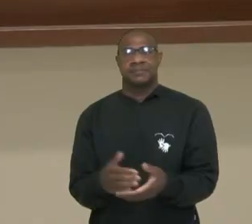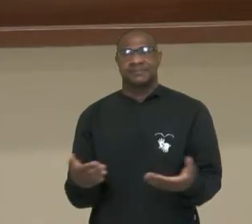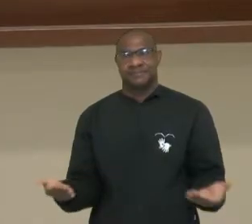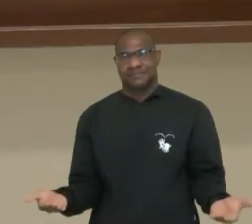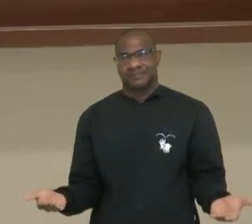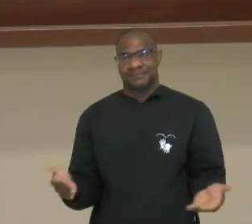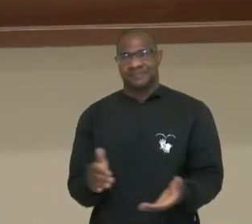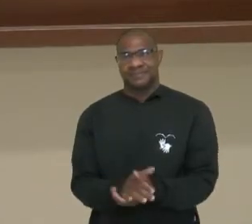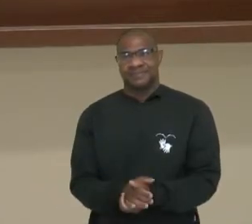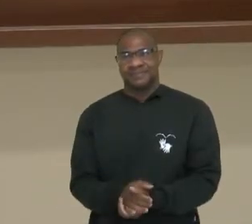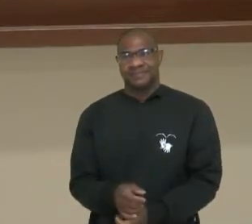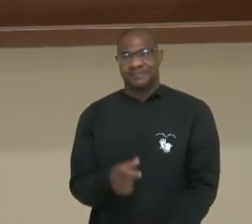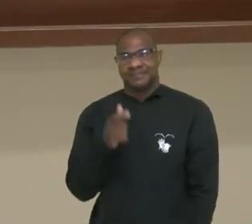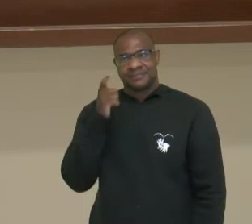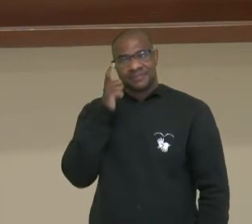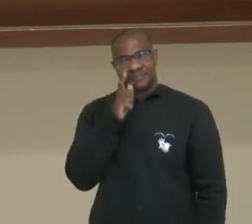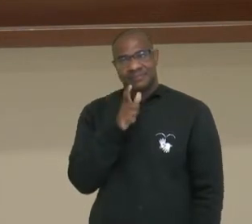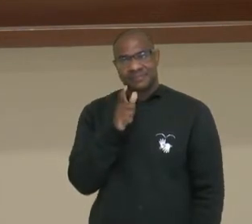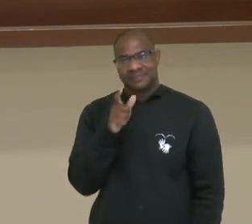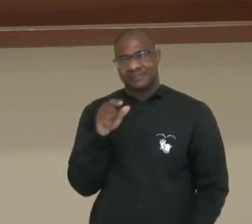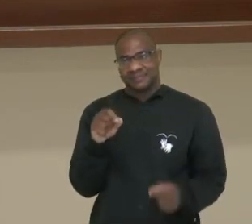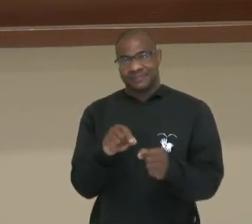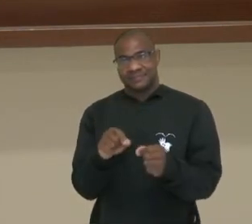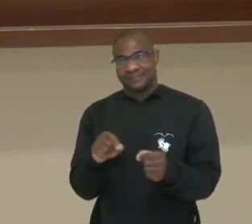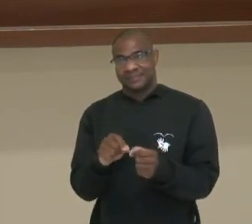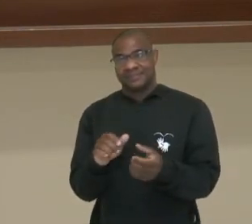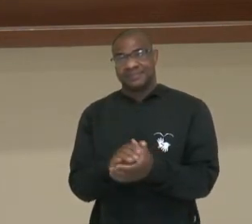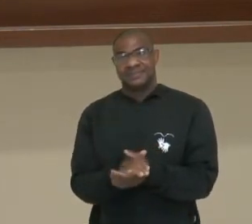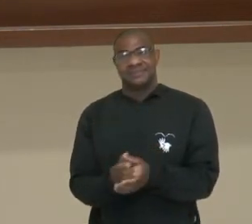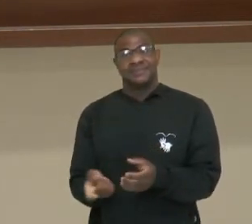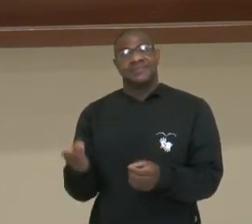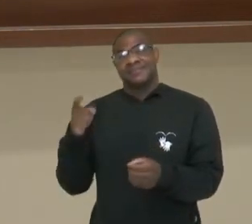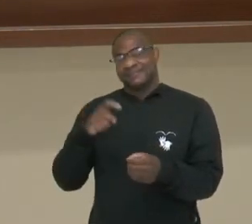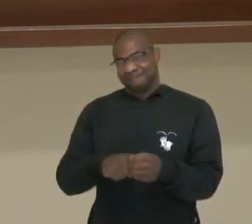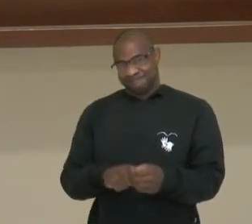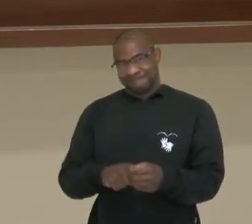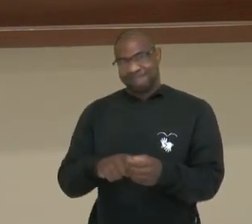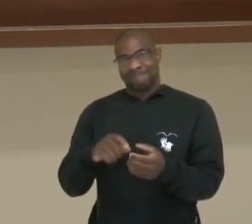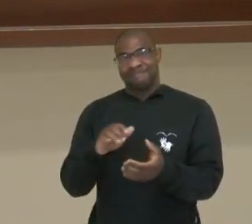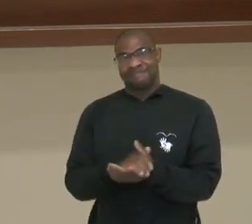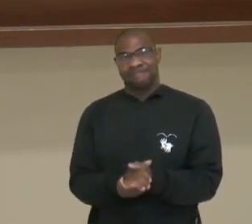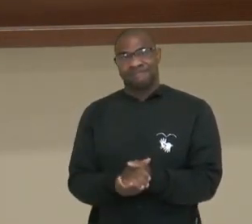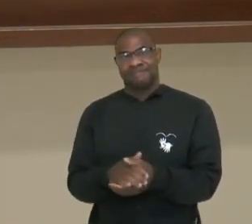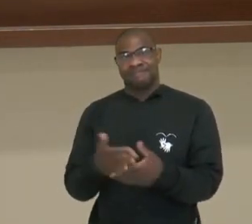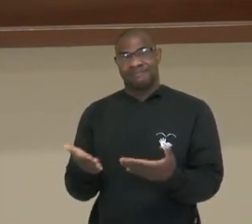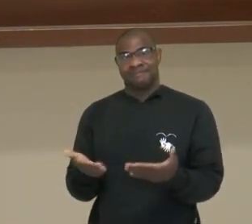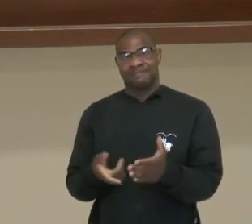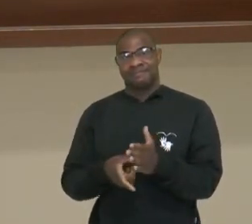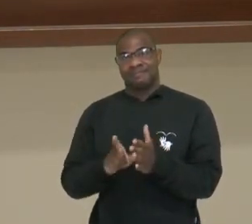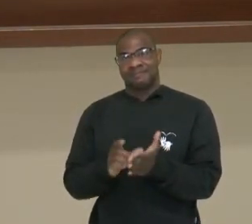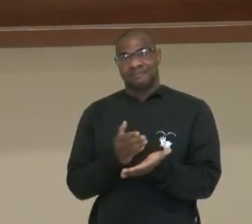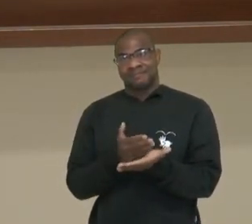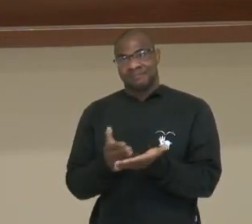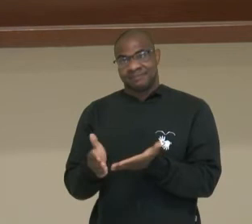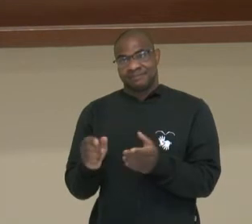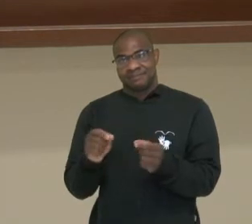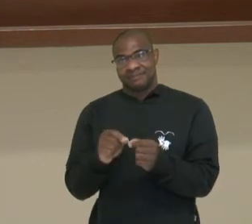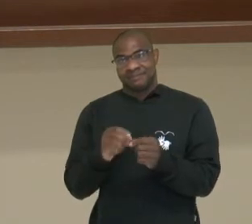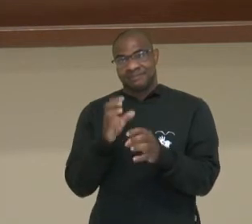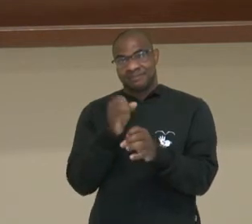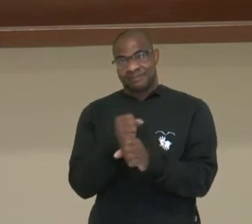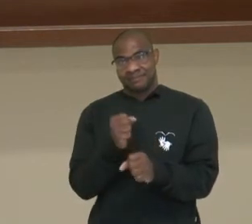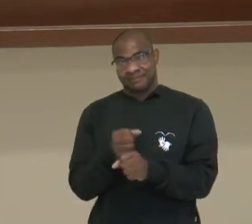Daí, galera, conseguiram resolver? Tenho certeza que sim. Mas voltamos àqueles conselhinhos antes da gente começar a resolução desse